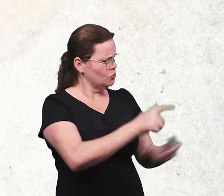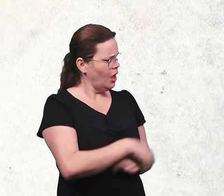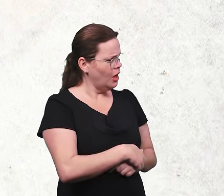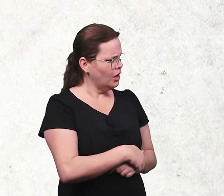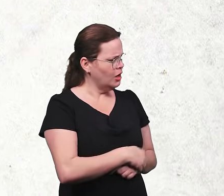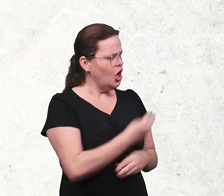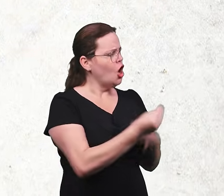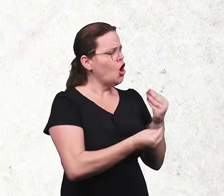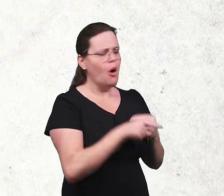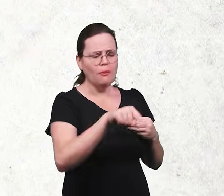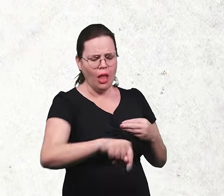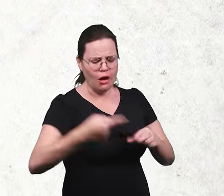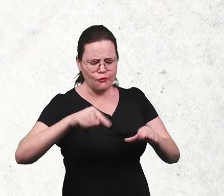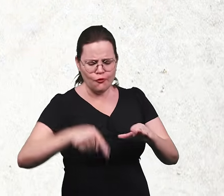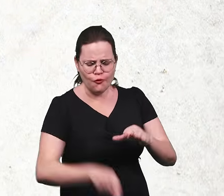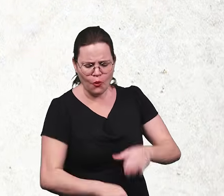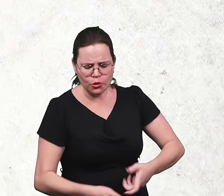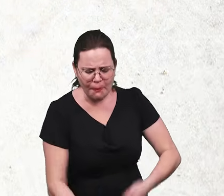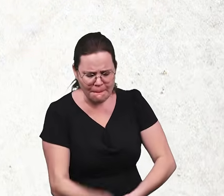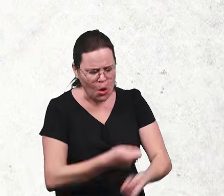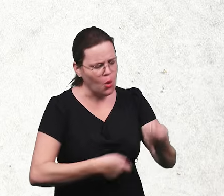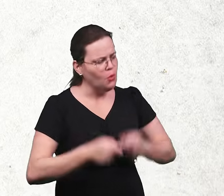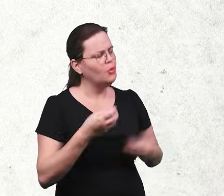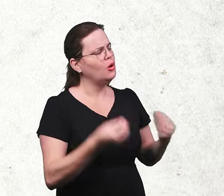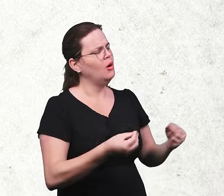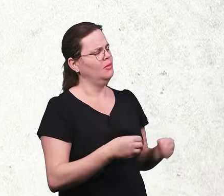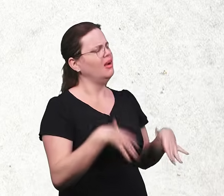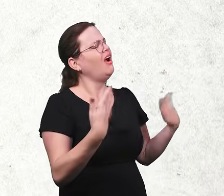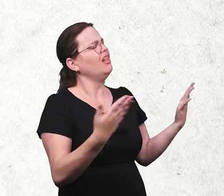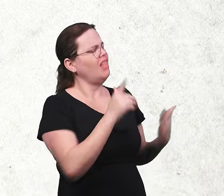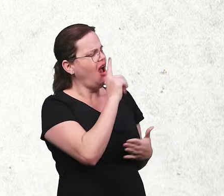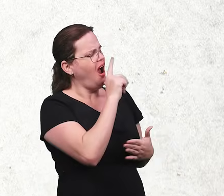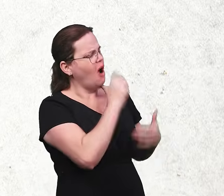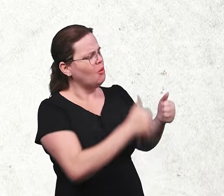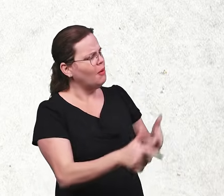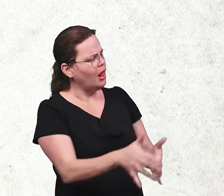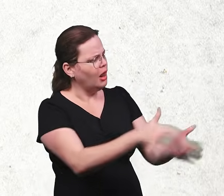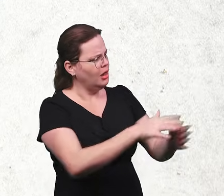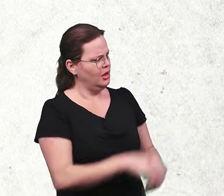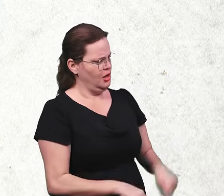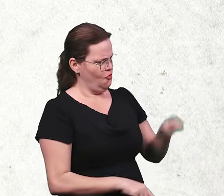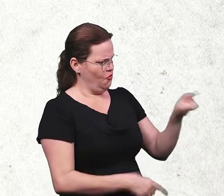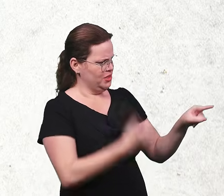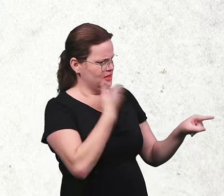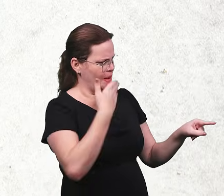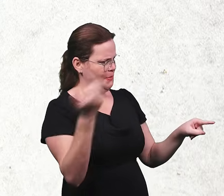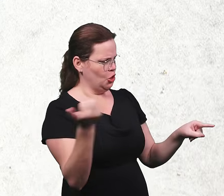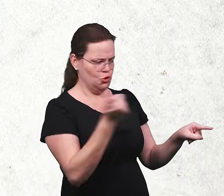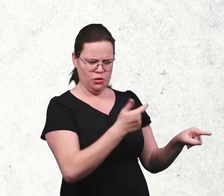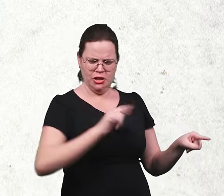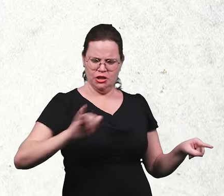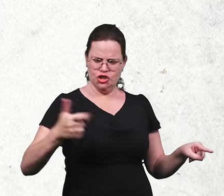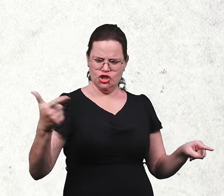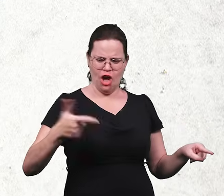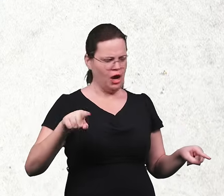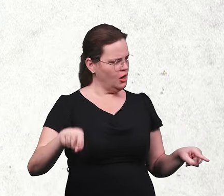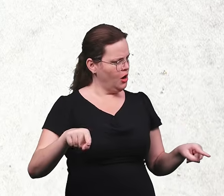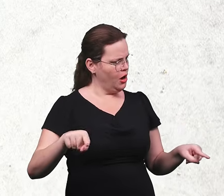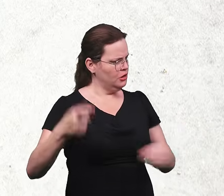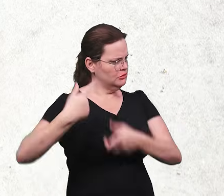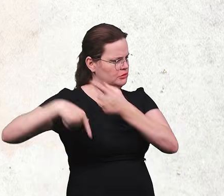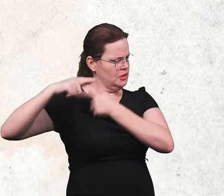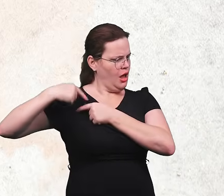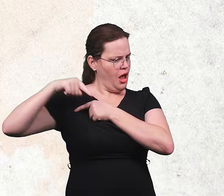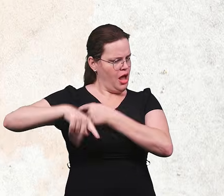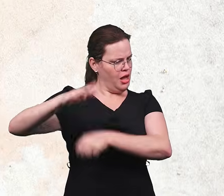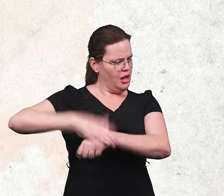o poço é fundo. Onde, pois, tens a água viva? És tu maior do que Jacó, o nosso pai, que nos